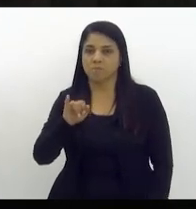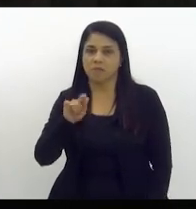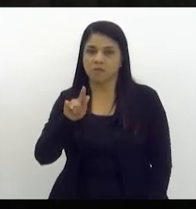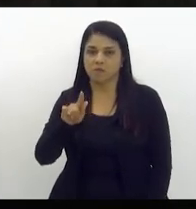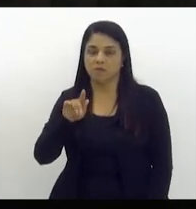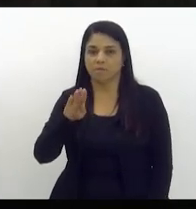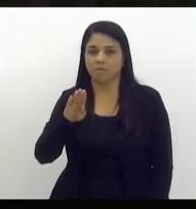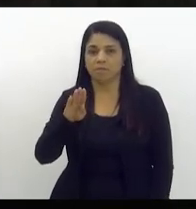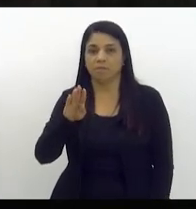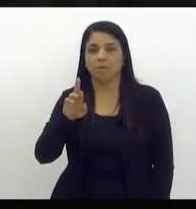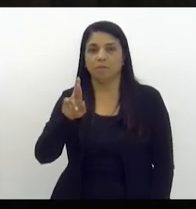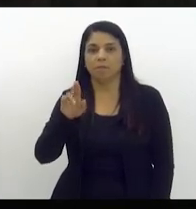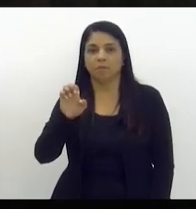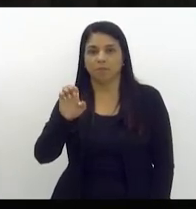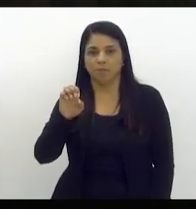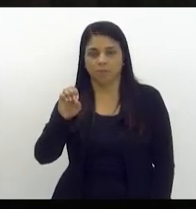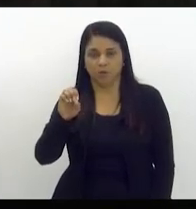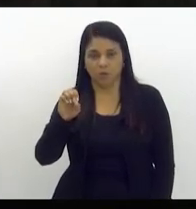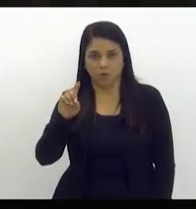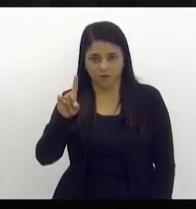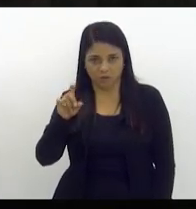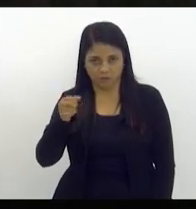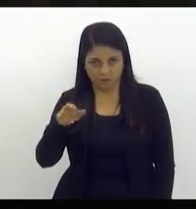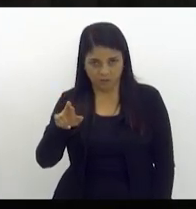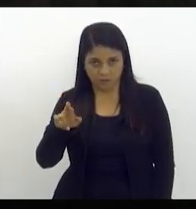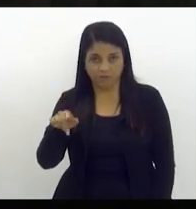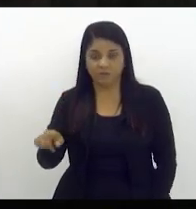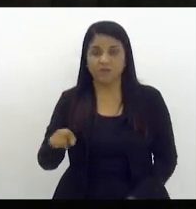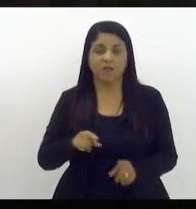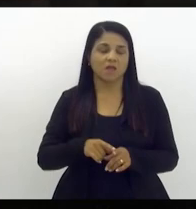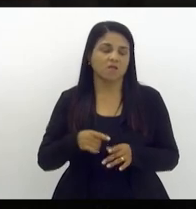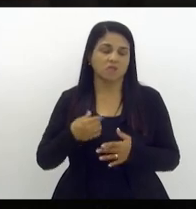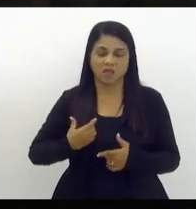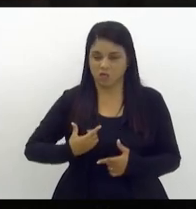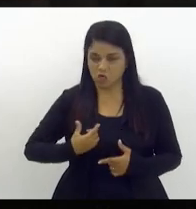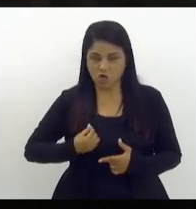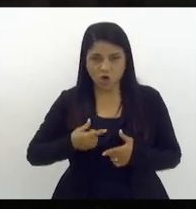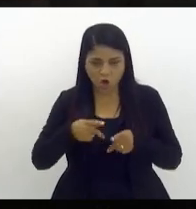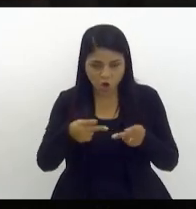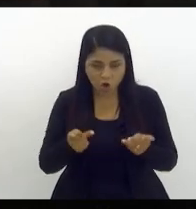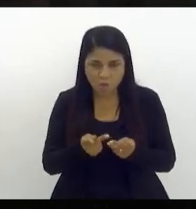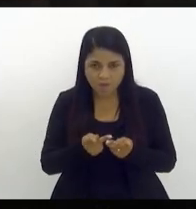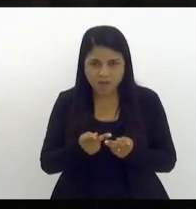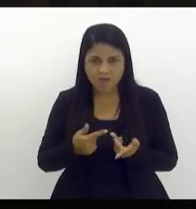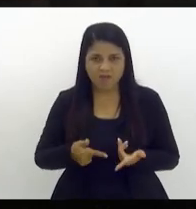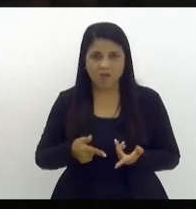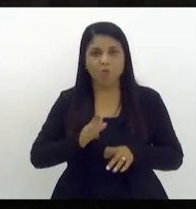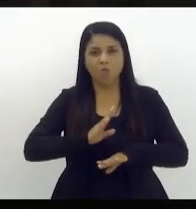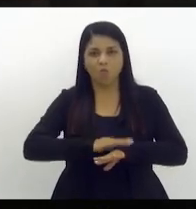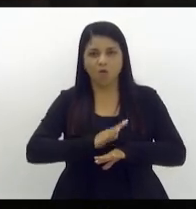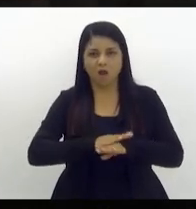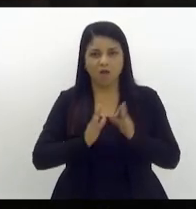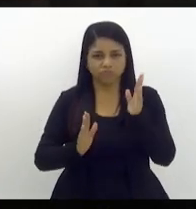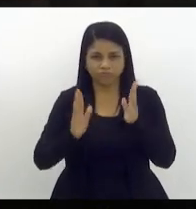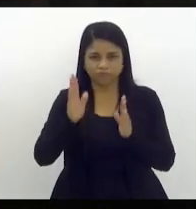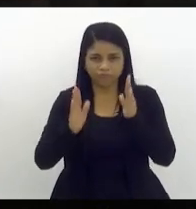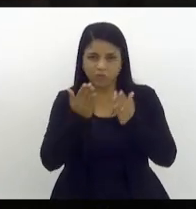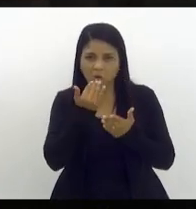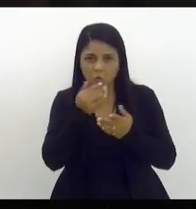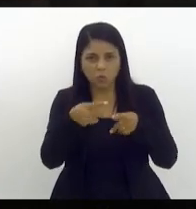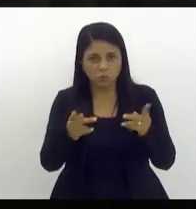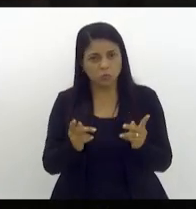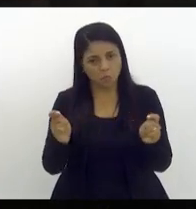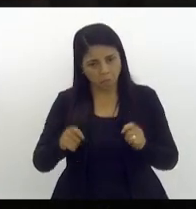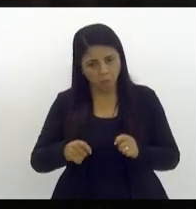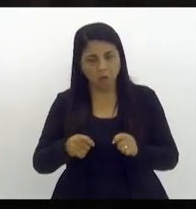os agentes não podem comer com a câmera desligada. É mentira, o horário de almoço deles está previsto. É mentira que não pode